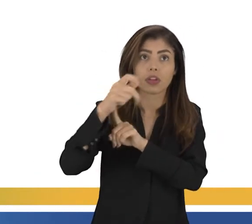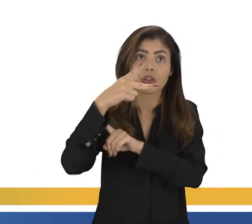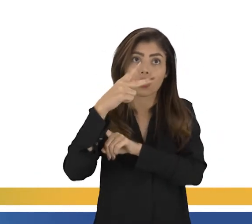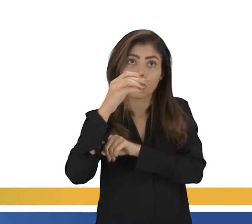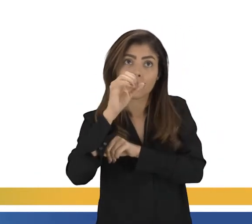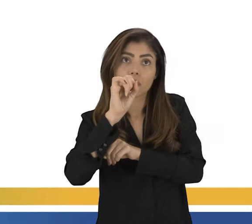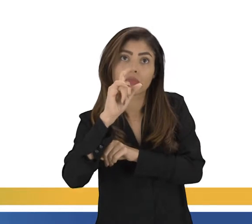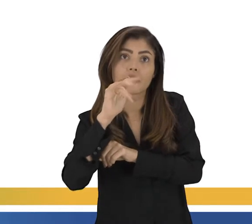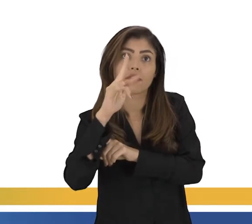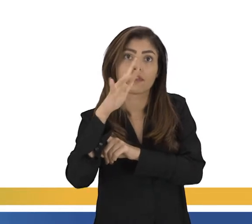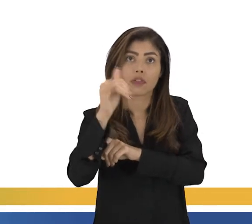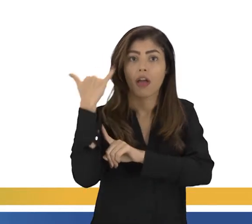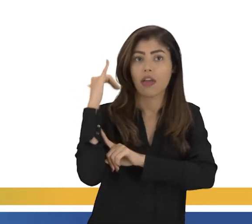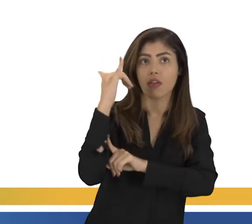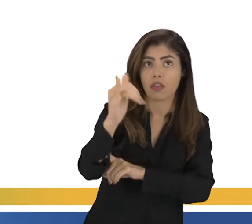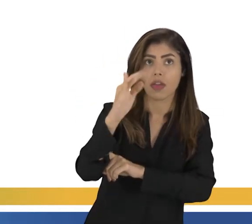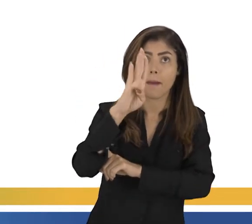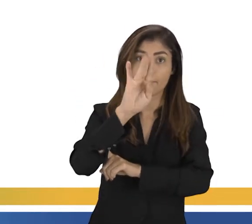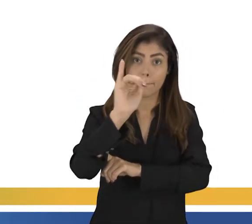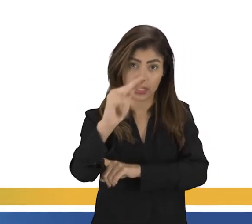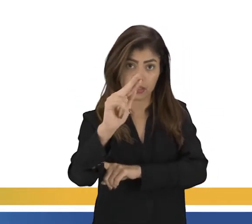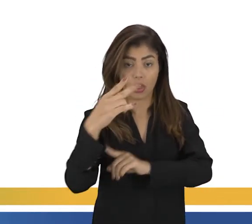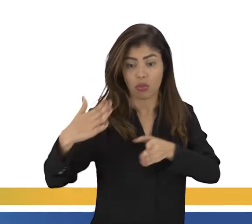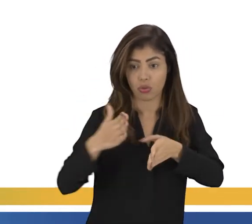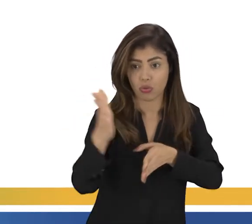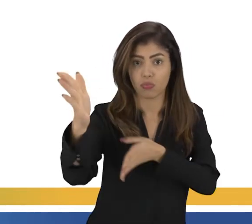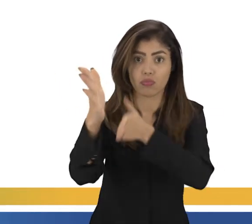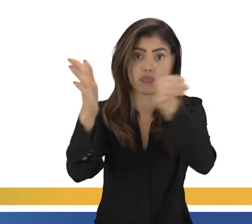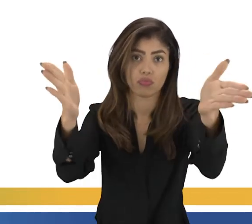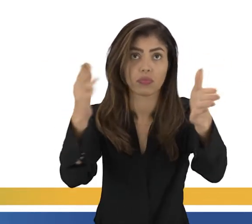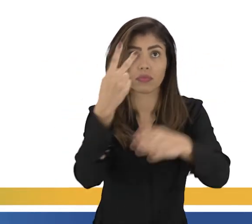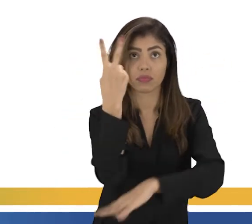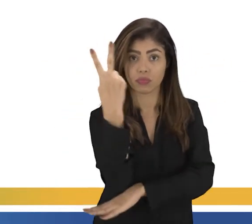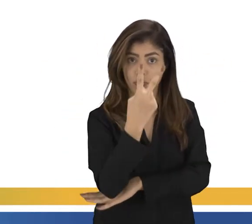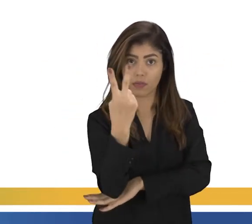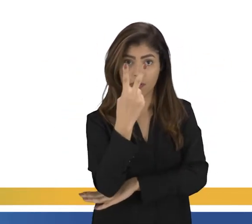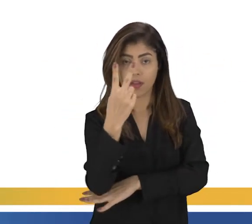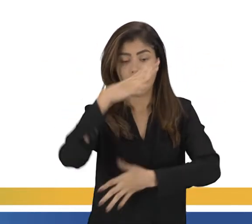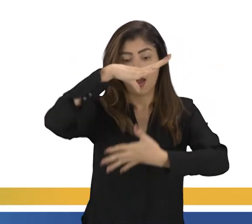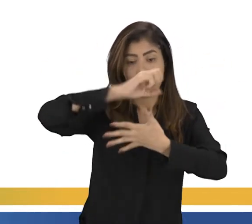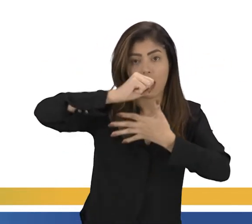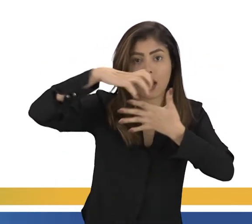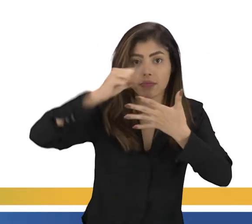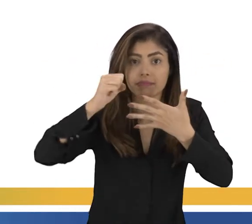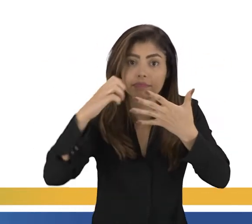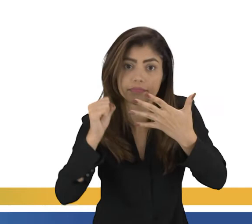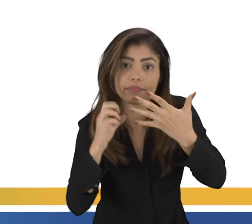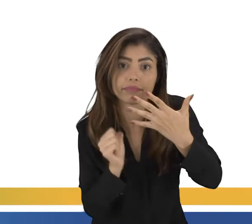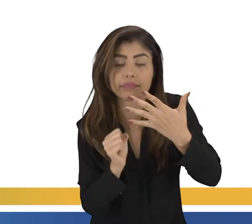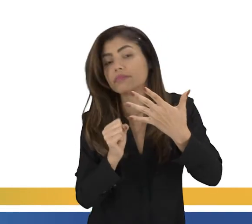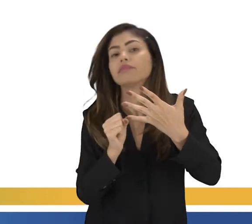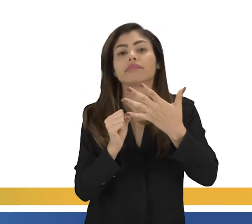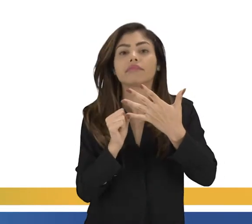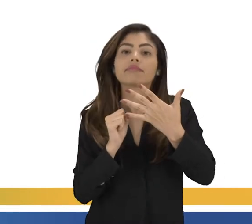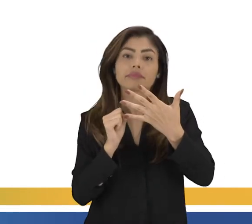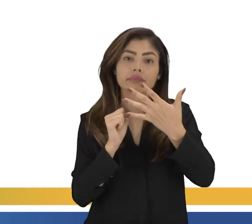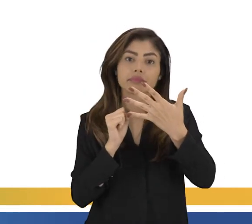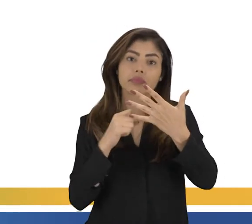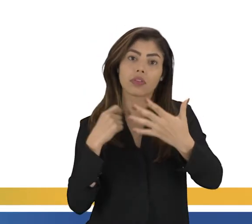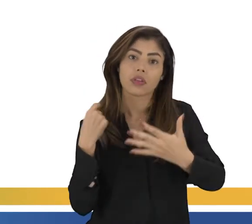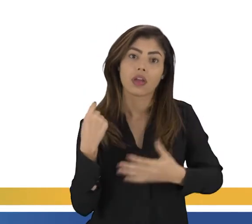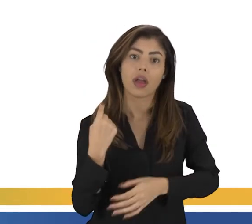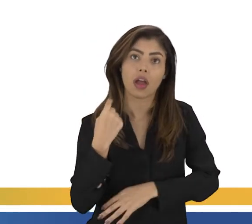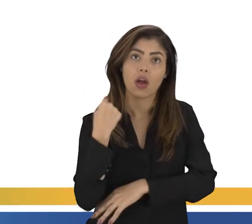energia bidirecional. Eu, como falei para vocês, que a cadeia alimentar, ela é, certo,